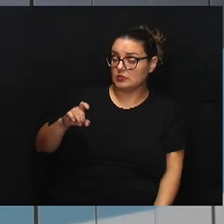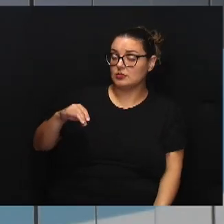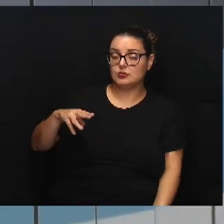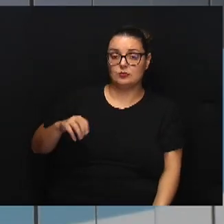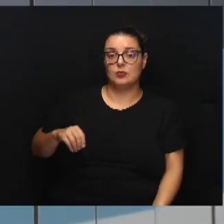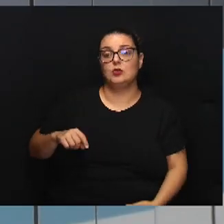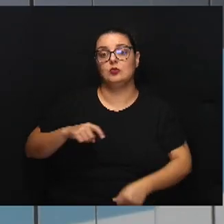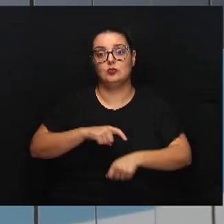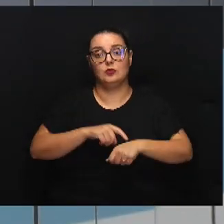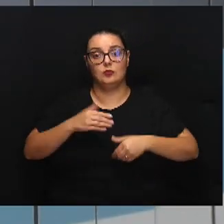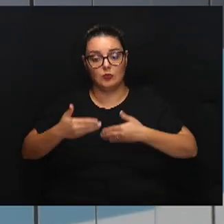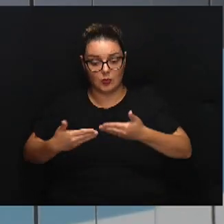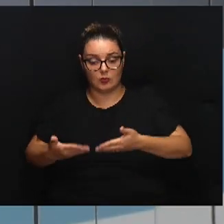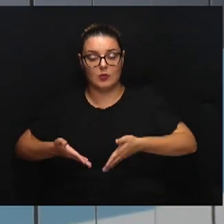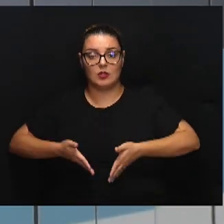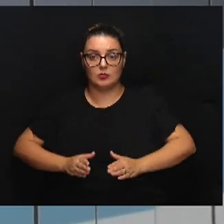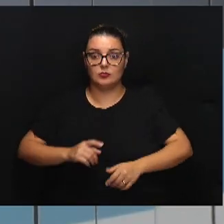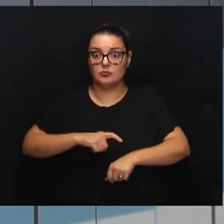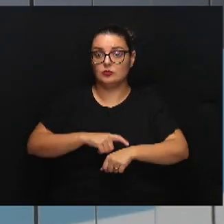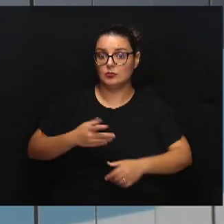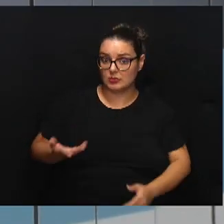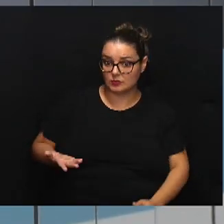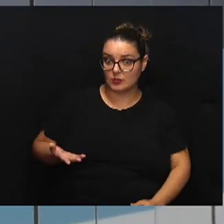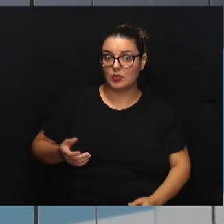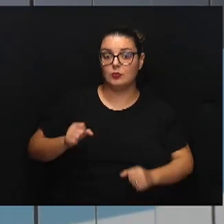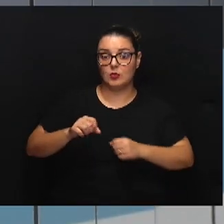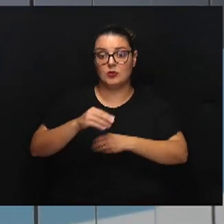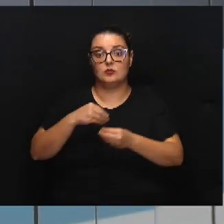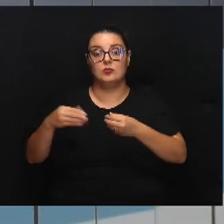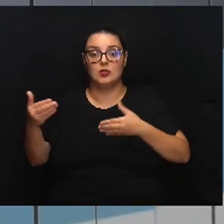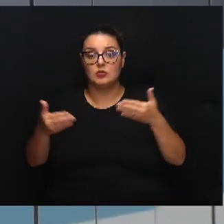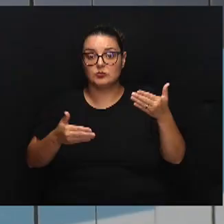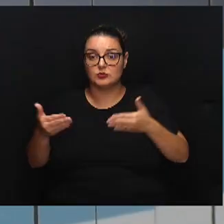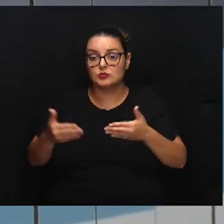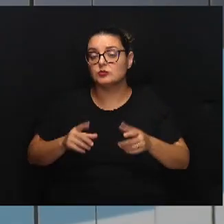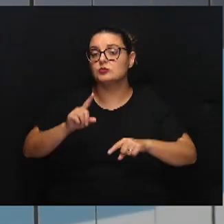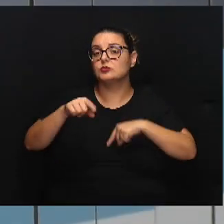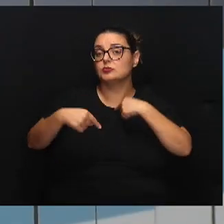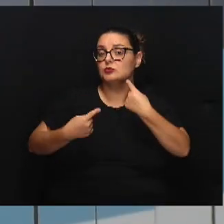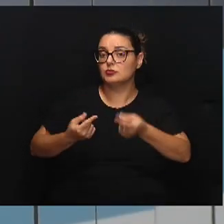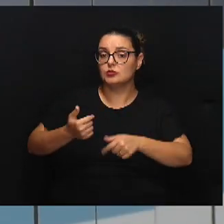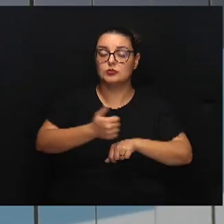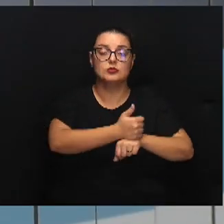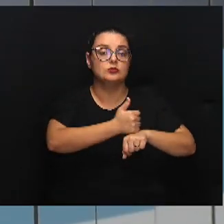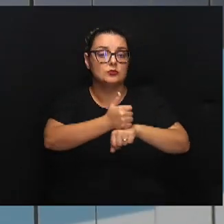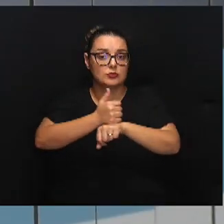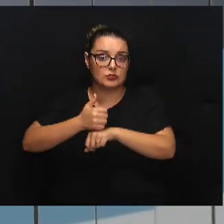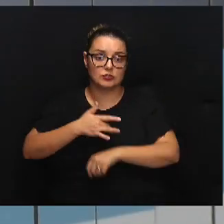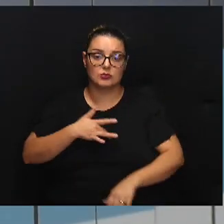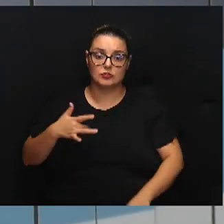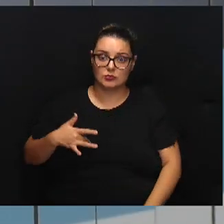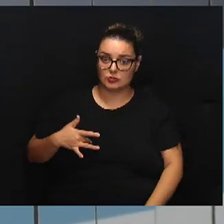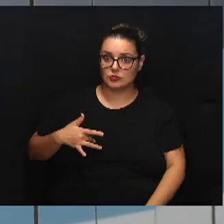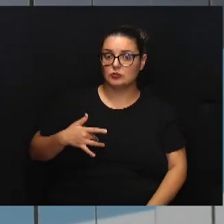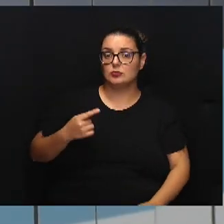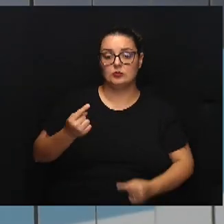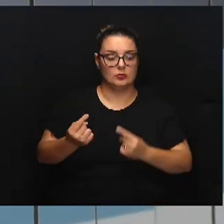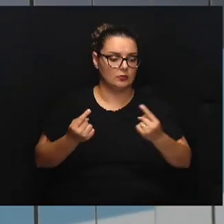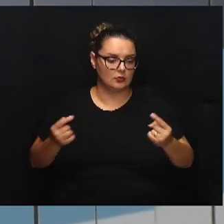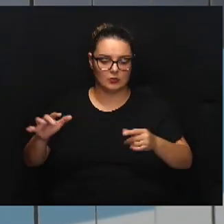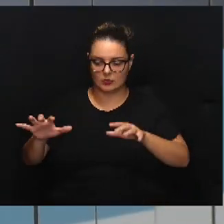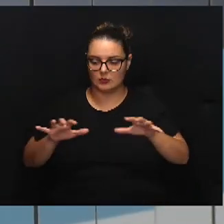o trabalho de parto, pode envolver a participação de outros profissionais da saúde, com cada um com a